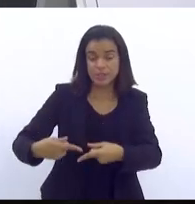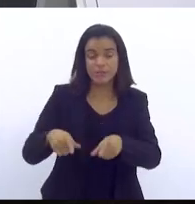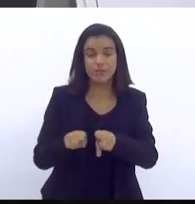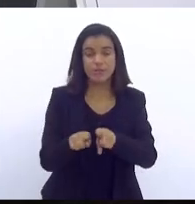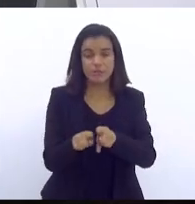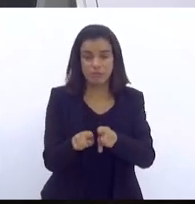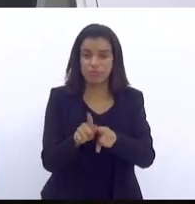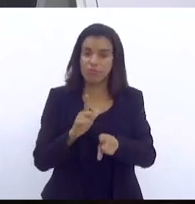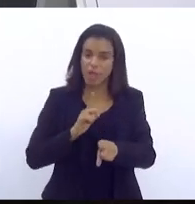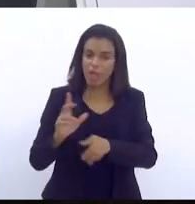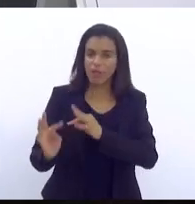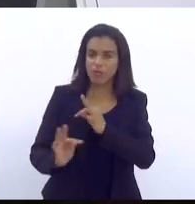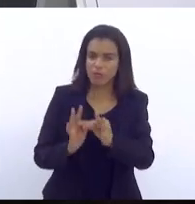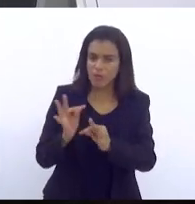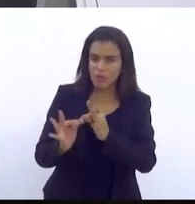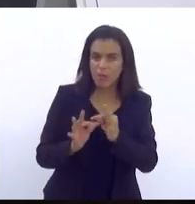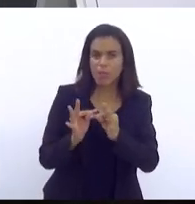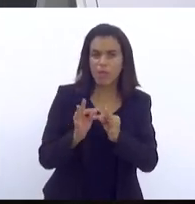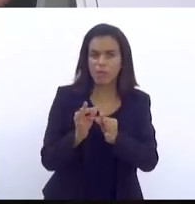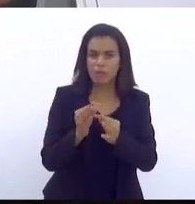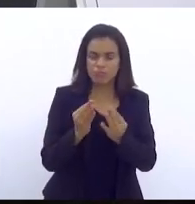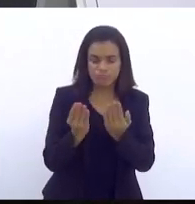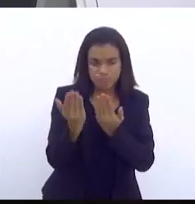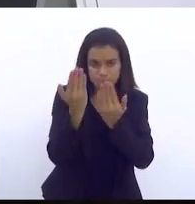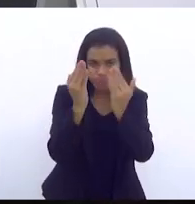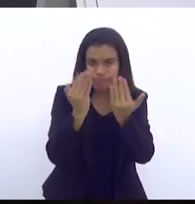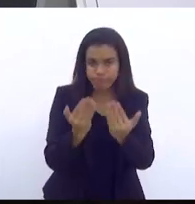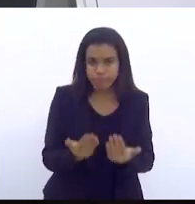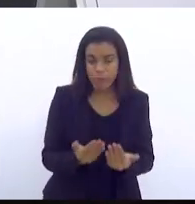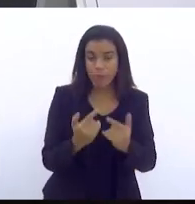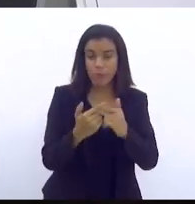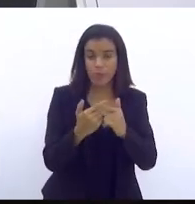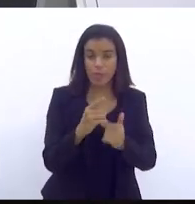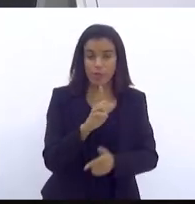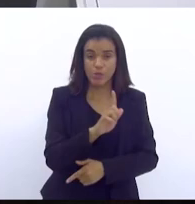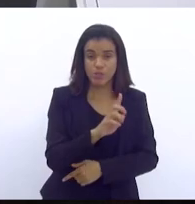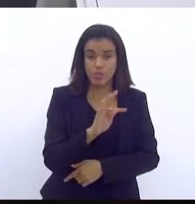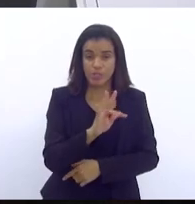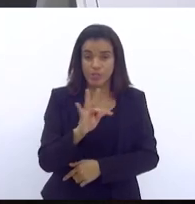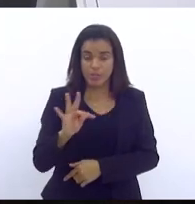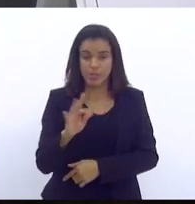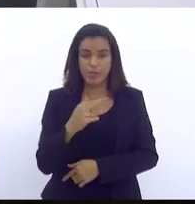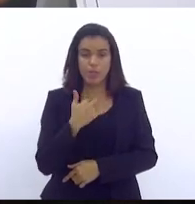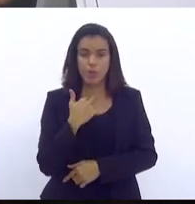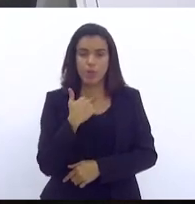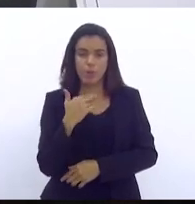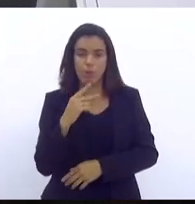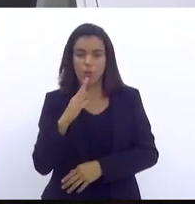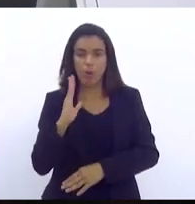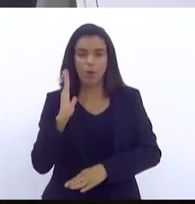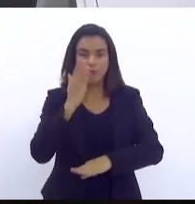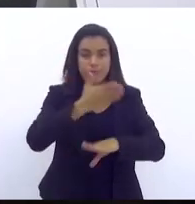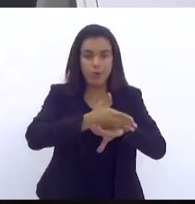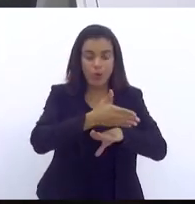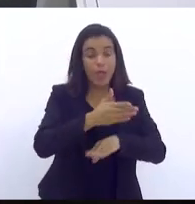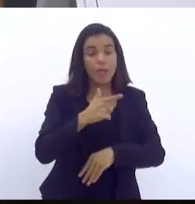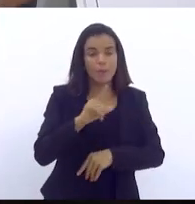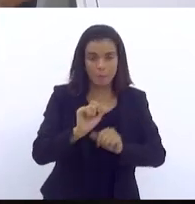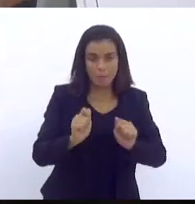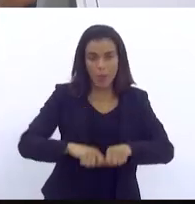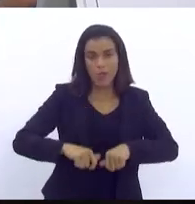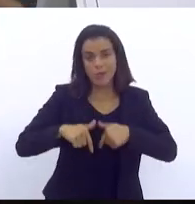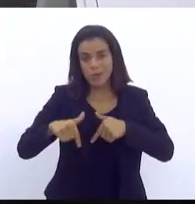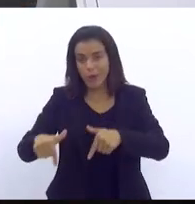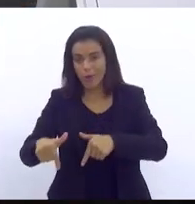recebe o devido tratamento por meio do promotor natural porque o GTT ele não pode se sobrepor ao promotor natural a gente só pode atuar quando o